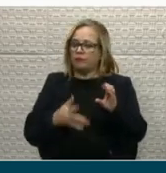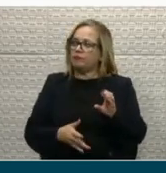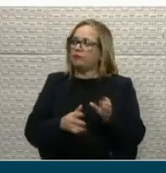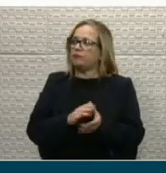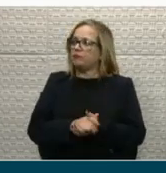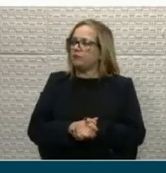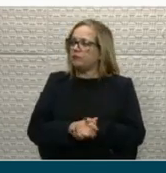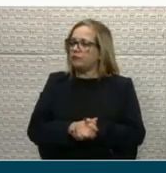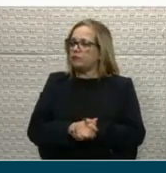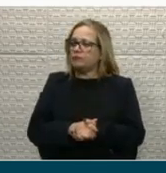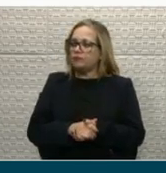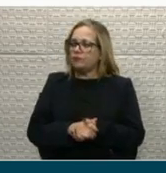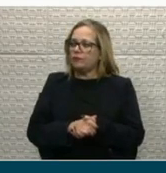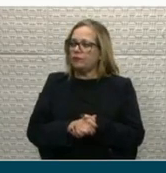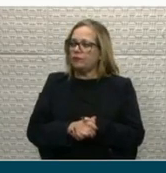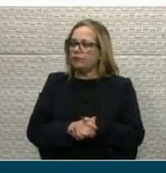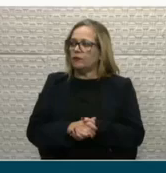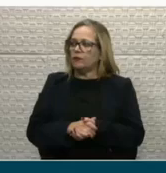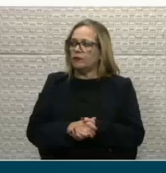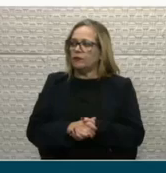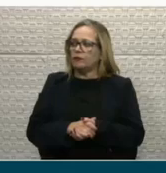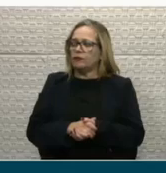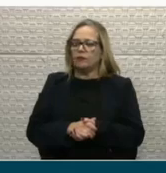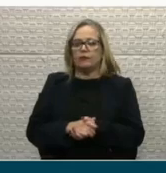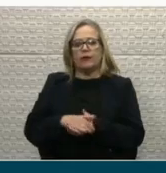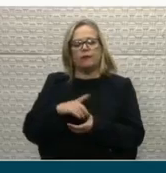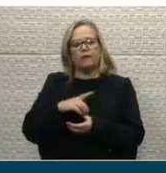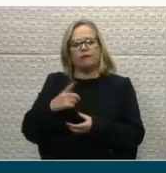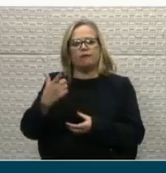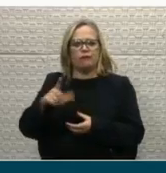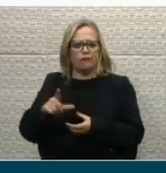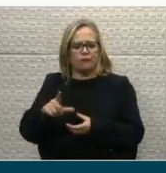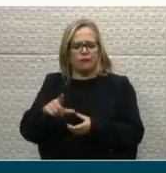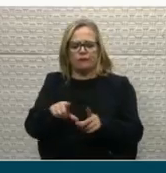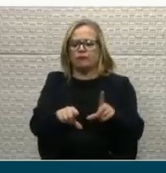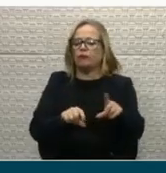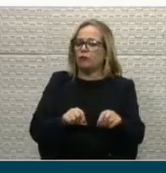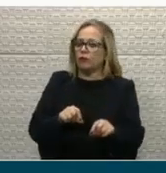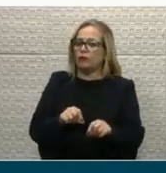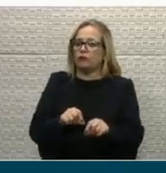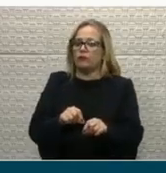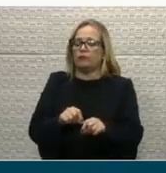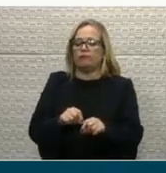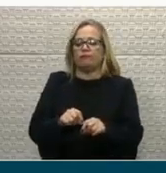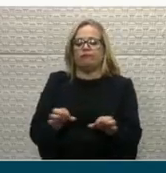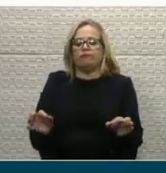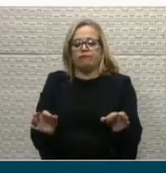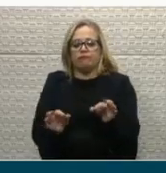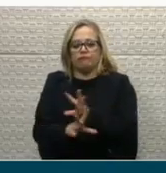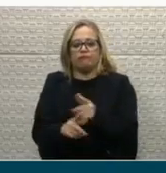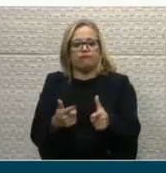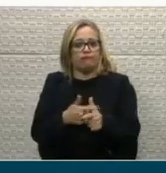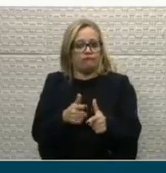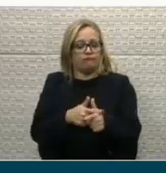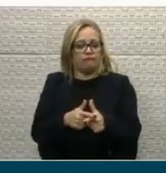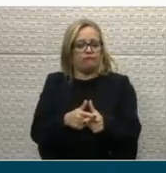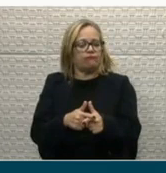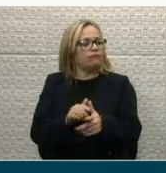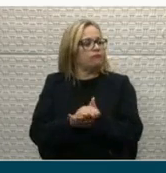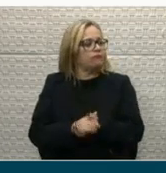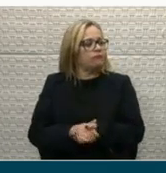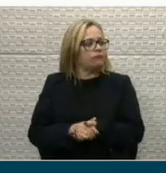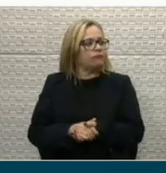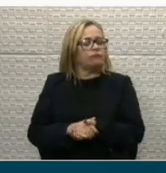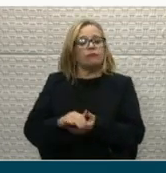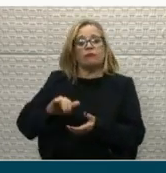nesse caso. Mas eu tinha uma outra possibilidade. Eu tinha a possibilidade do y ser zero. Se